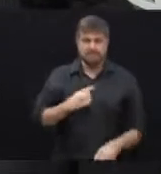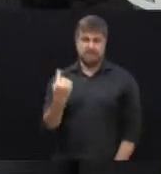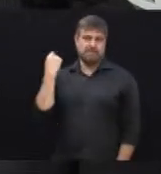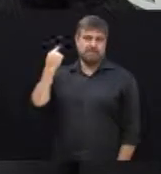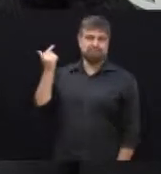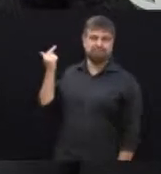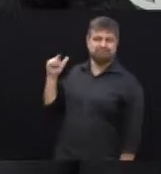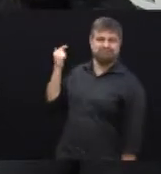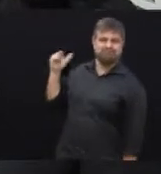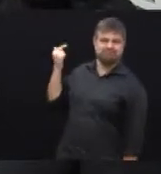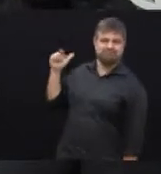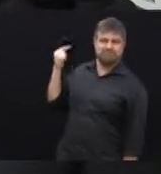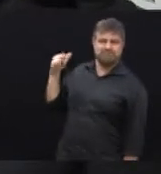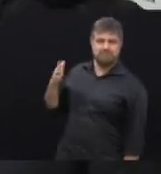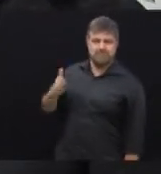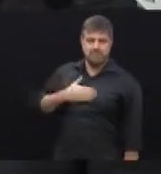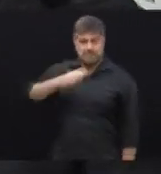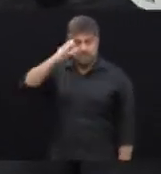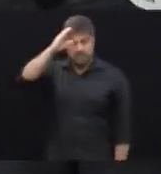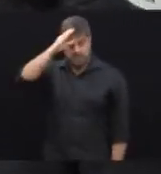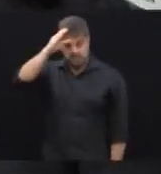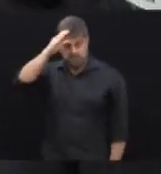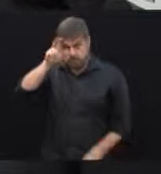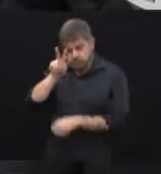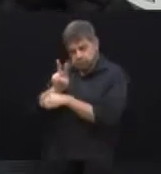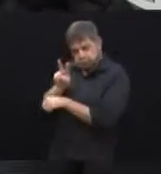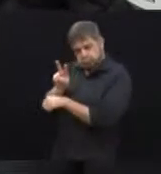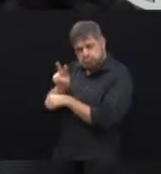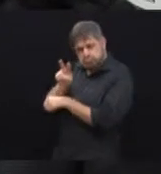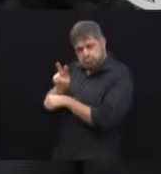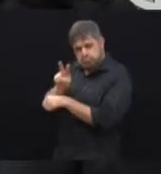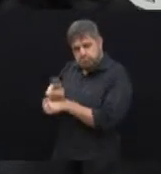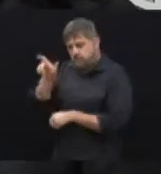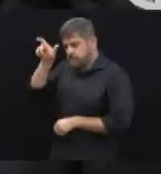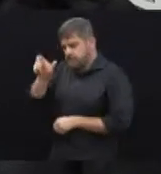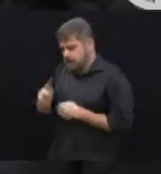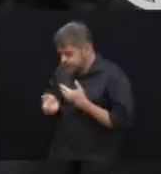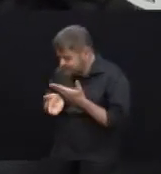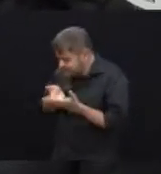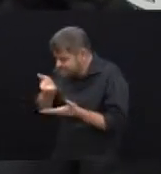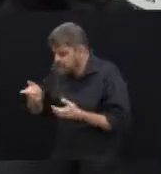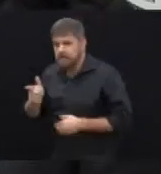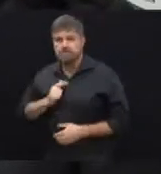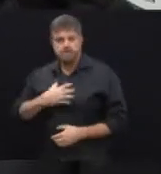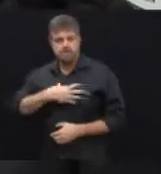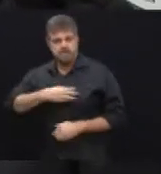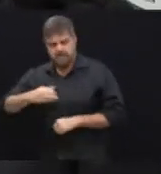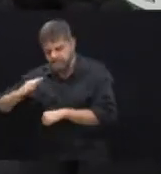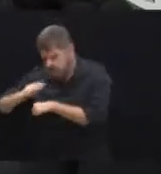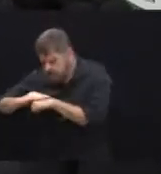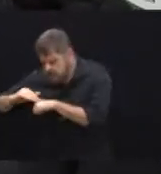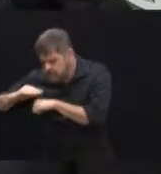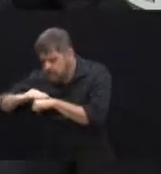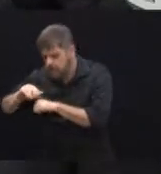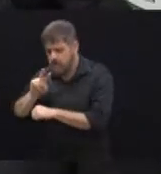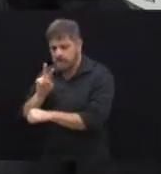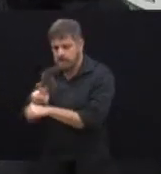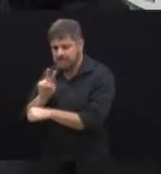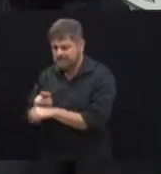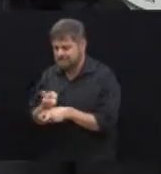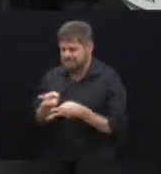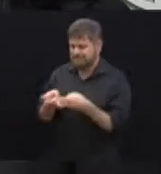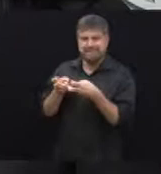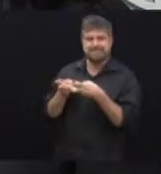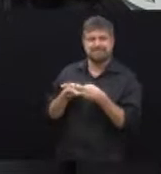E ela, o meu tio-avô, que cuidava dela, era muito dedicado, ela foi muito bem cuidada pela filha também, pela Márcia, mas eu